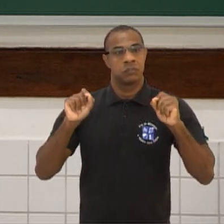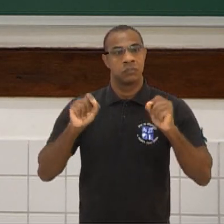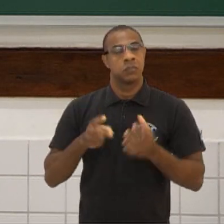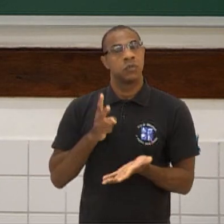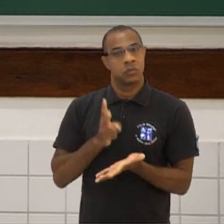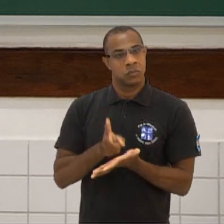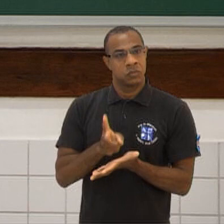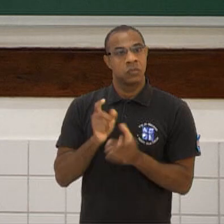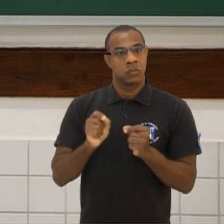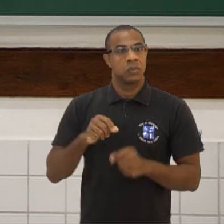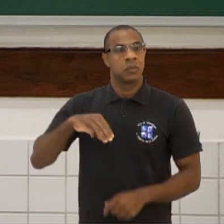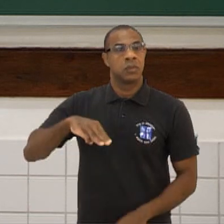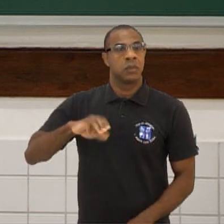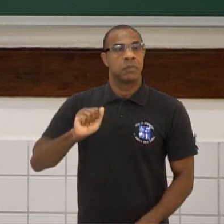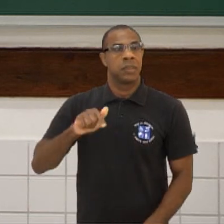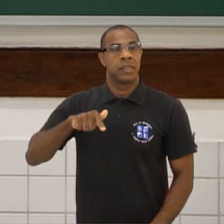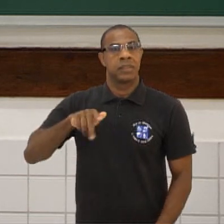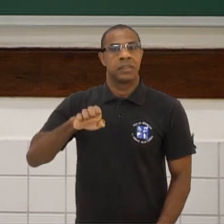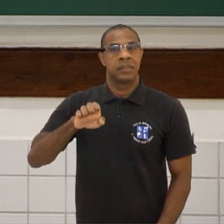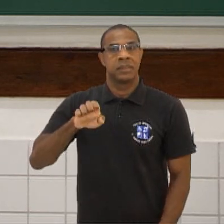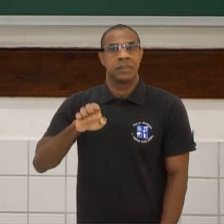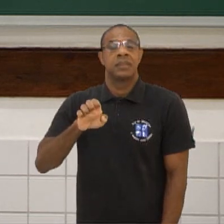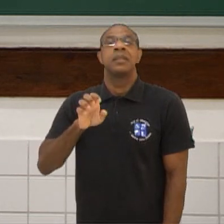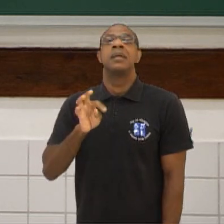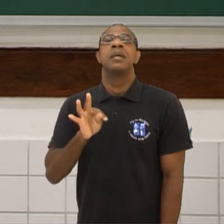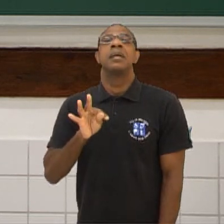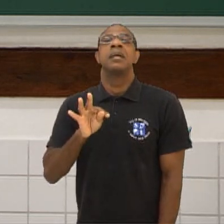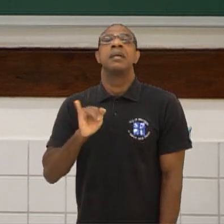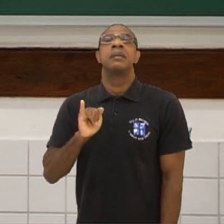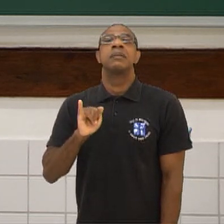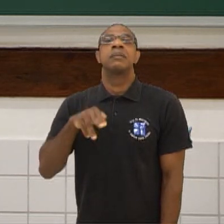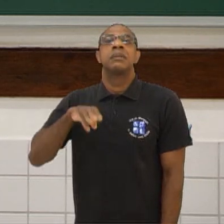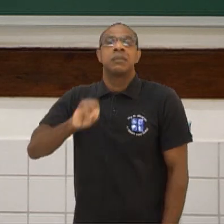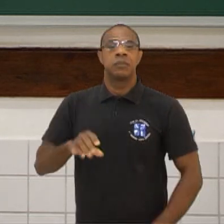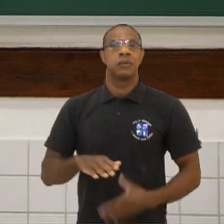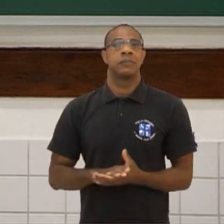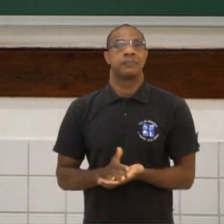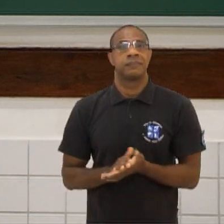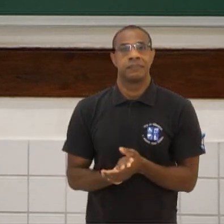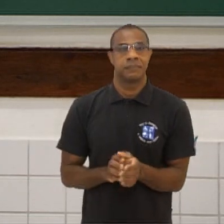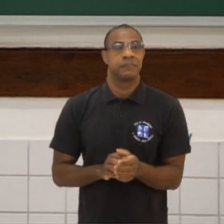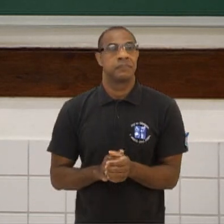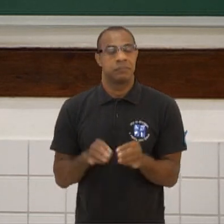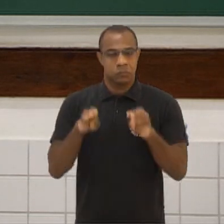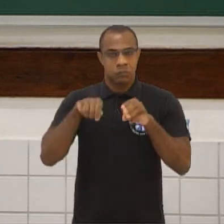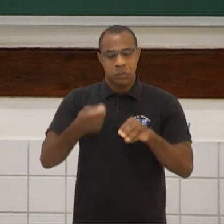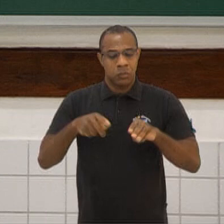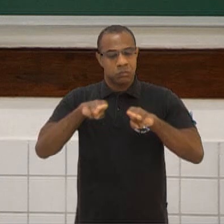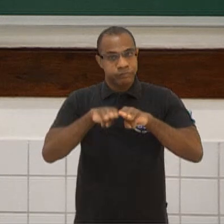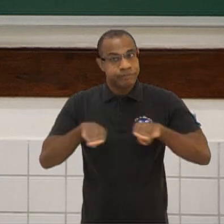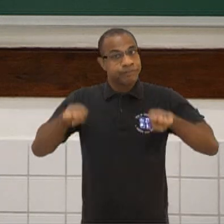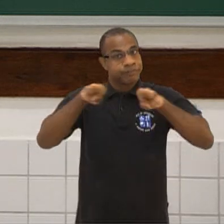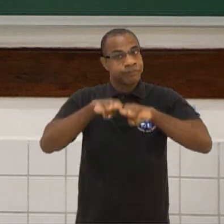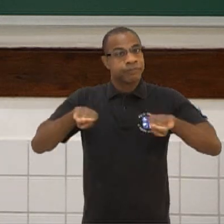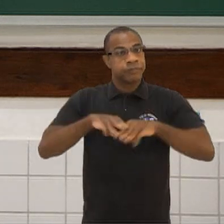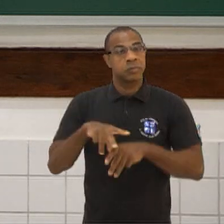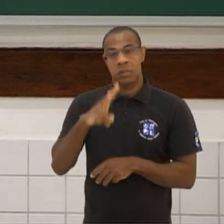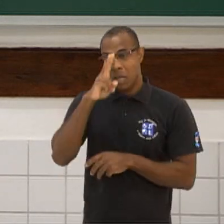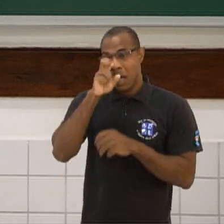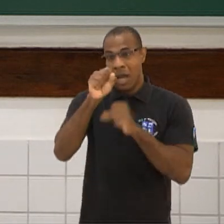continuar o eletromagnetismo, na verdade a parte do magnetismo, e nós vamos ver hoje a